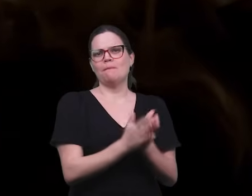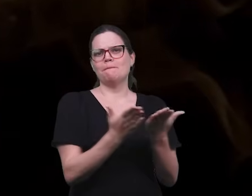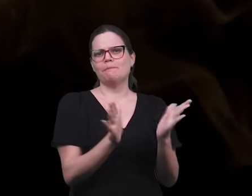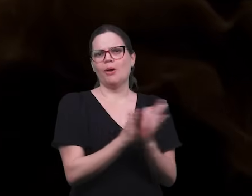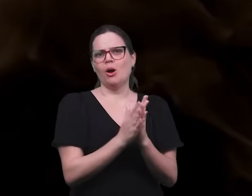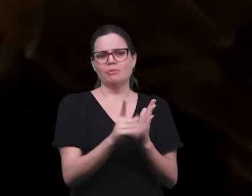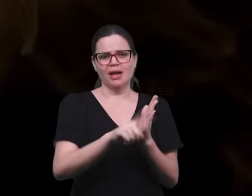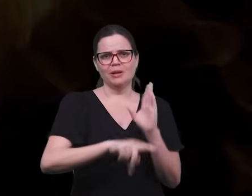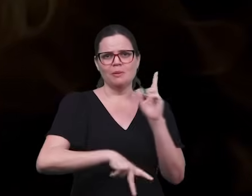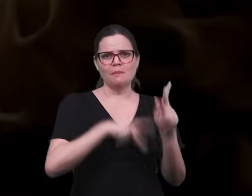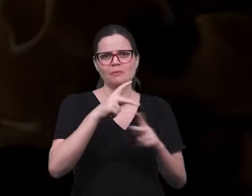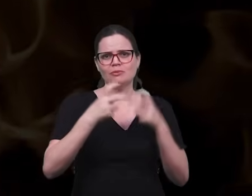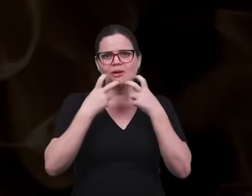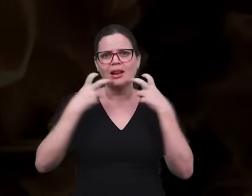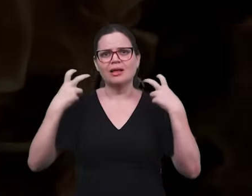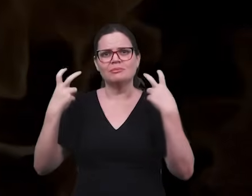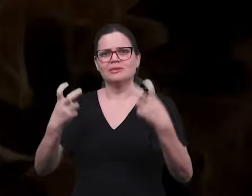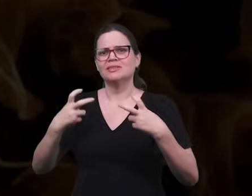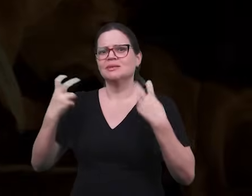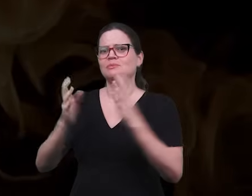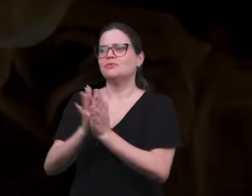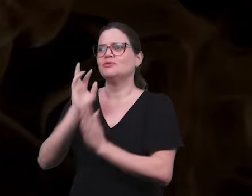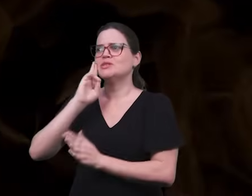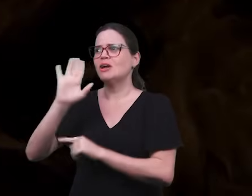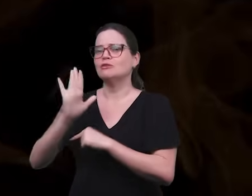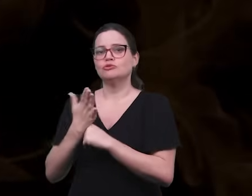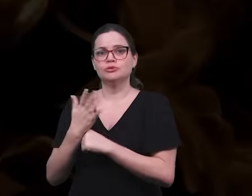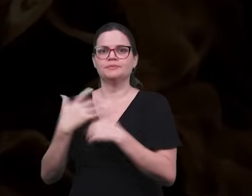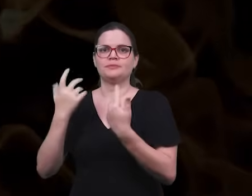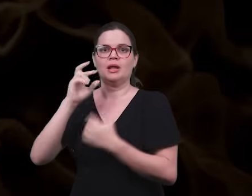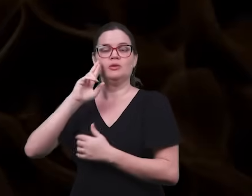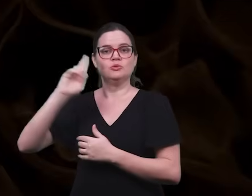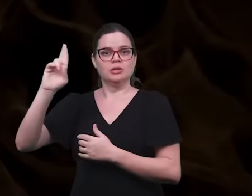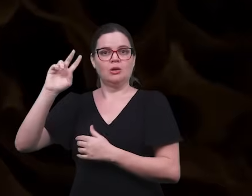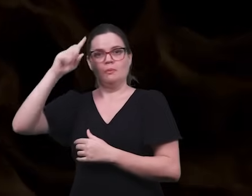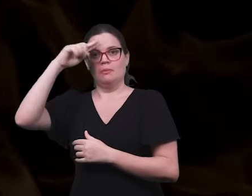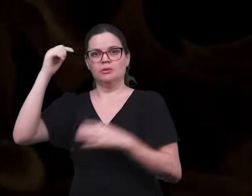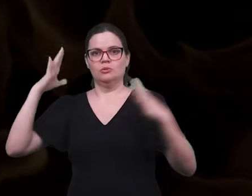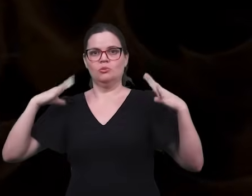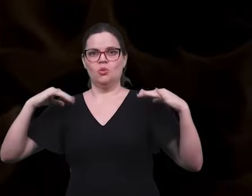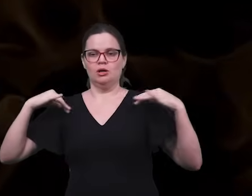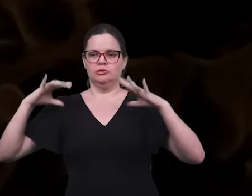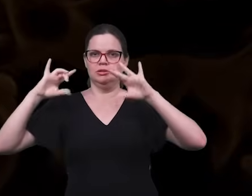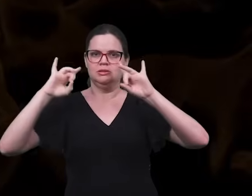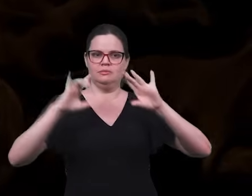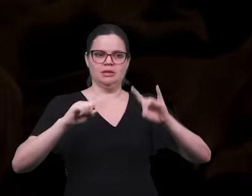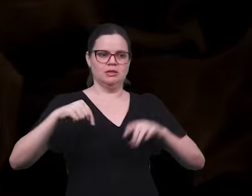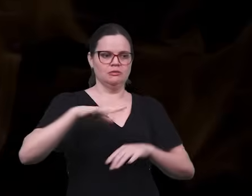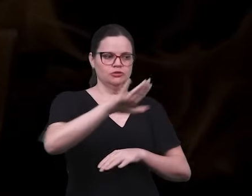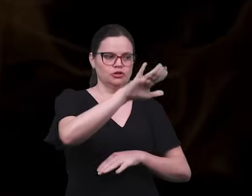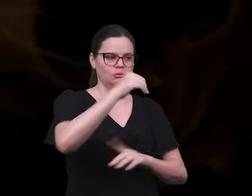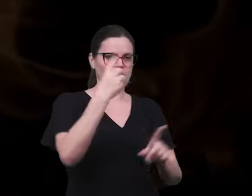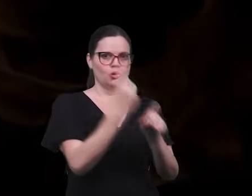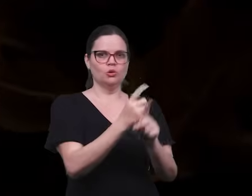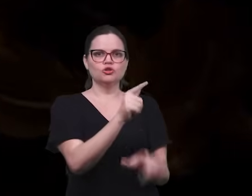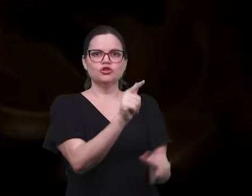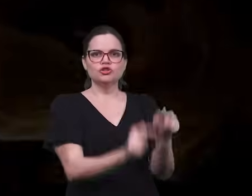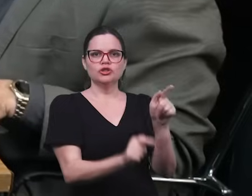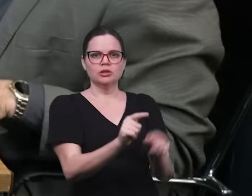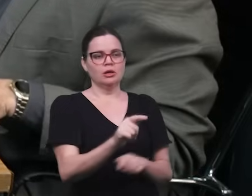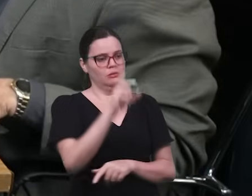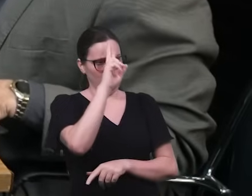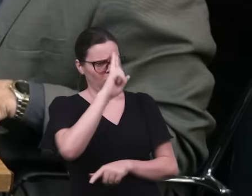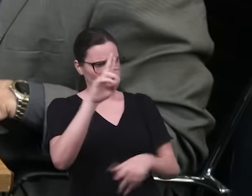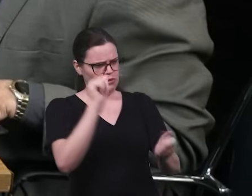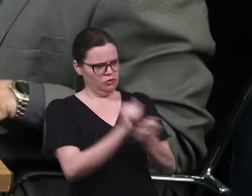anjo do Senhor lhe apareceu e lhe disse: o Senhor é contigo, varão valoroso. Né? Fala a